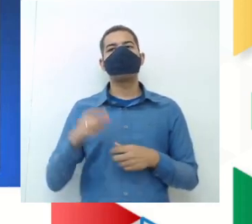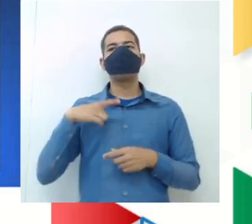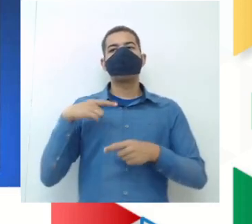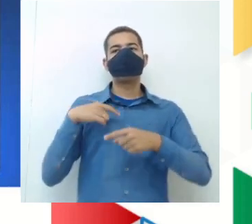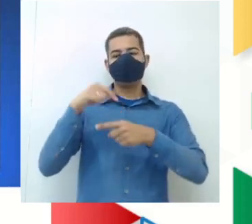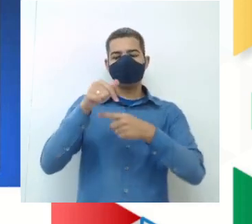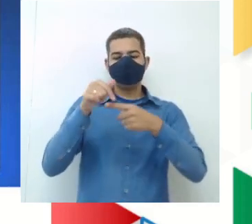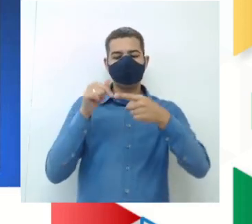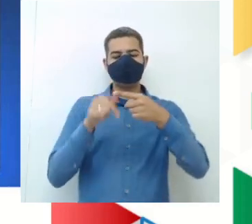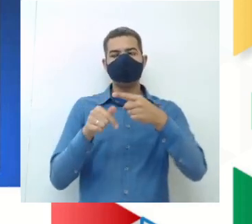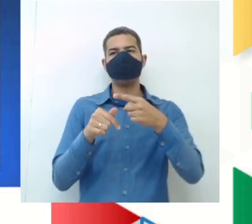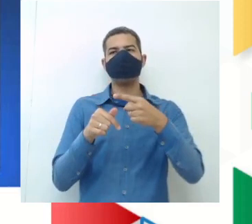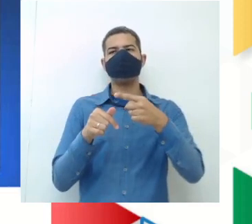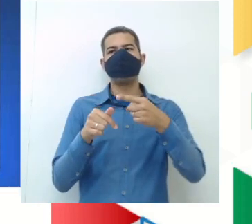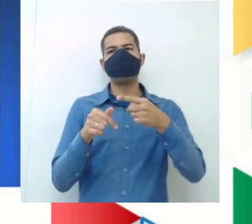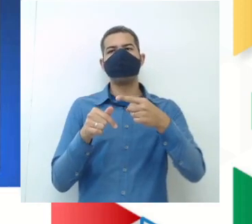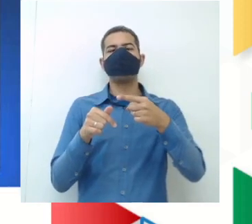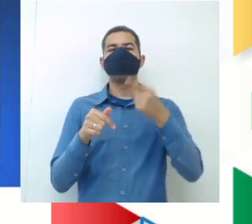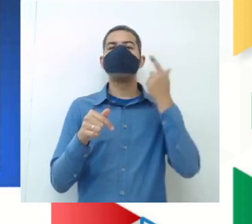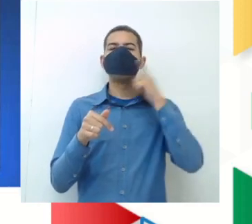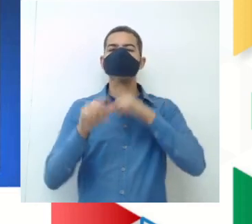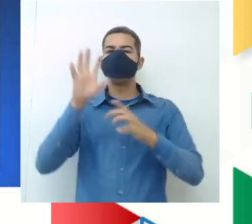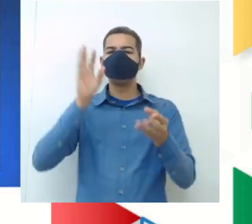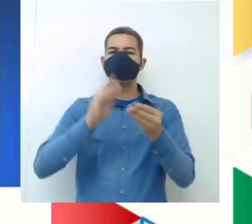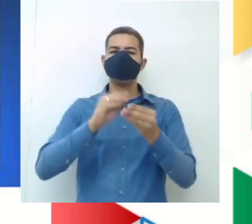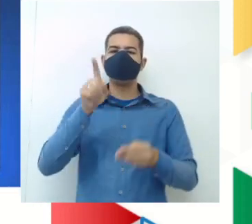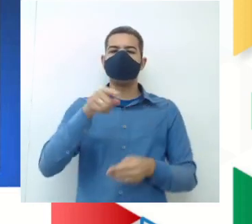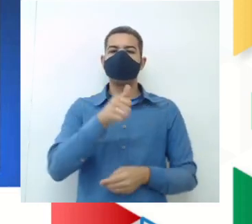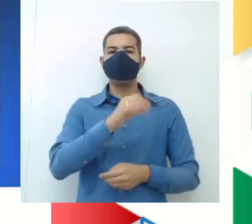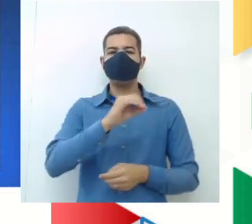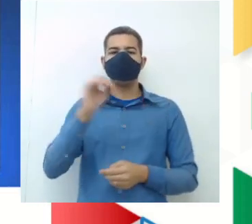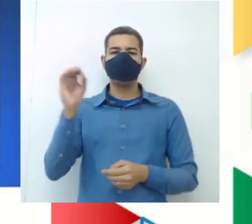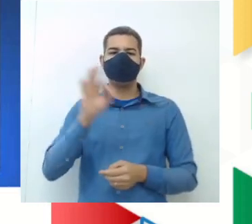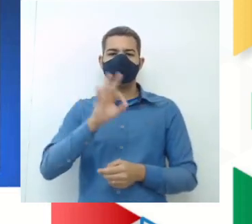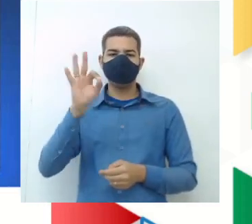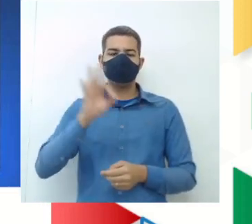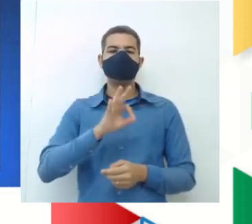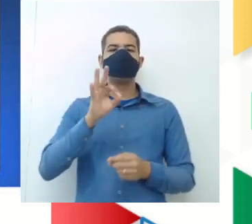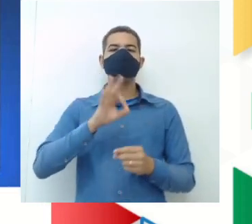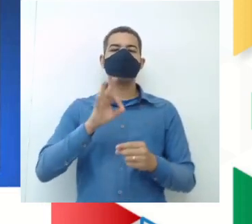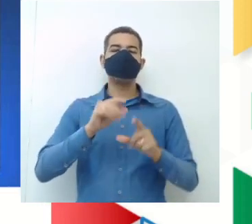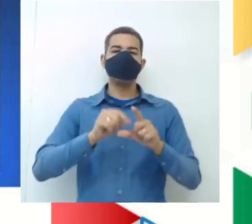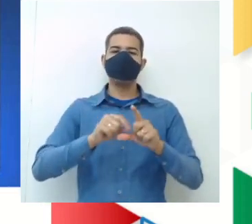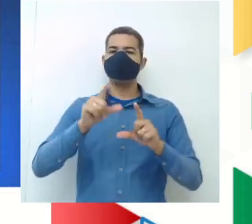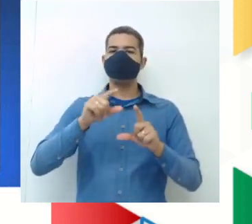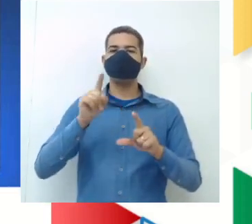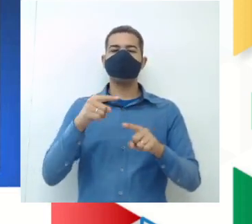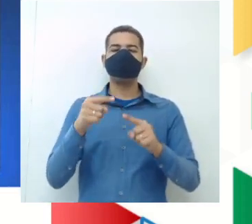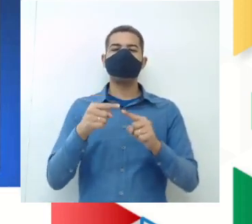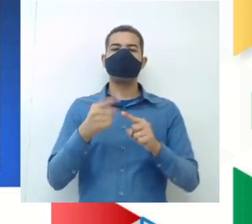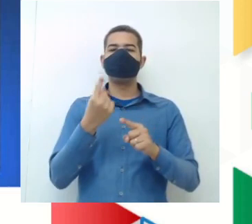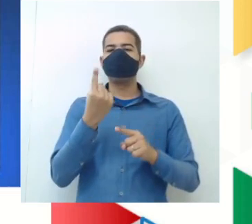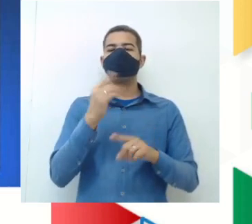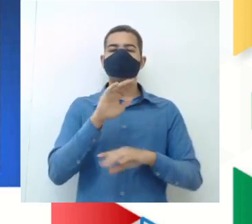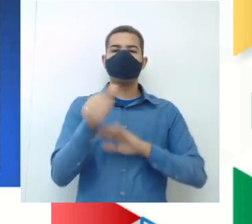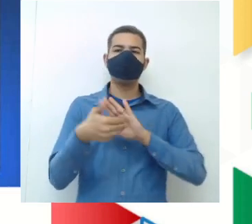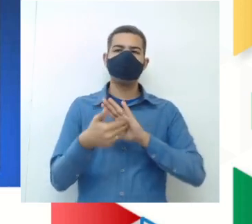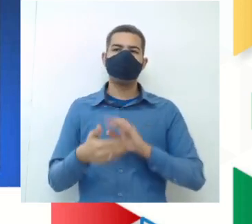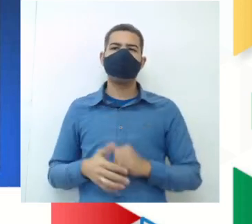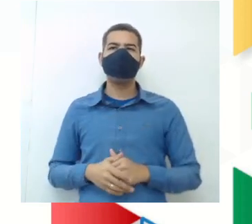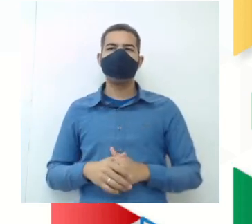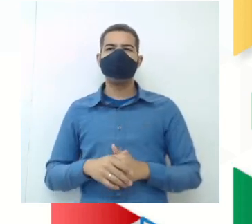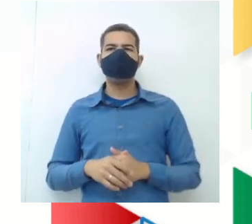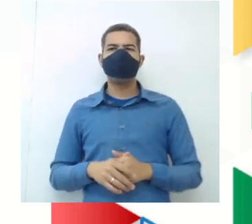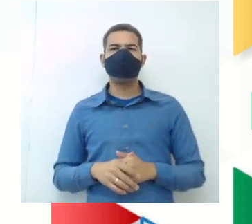7, você tem automaticamente aí 100% da bateria carregada, que equivale a 1 inteiro, ok? Tá tranquilo? Então